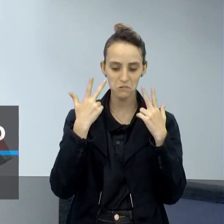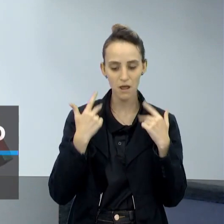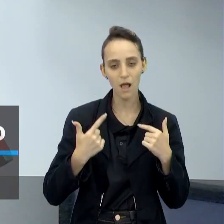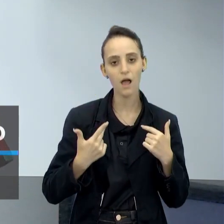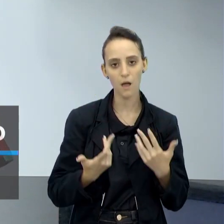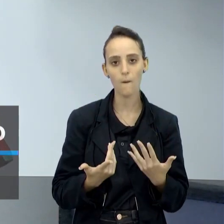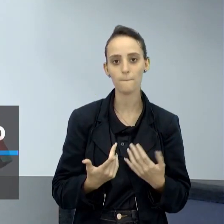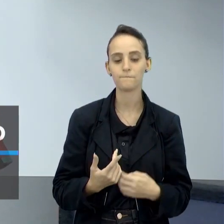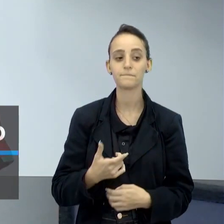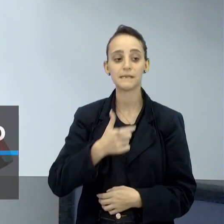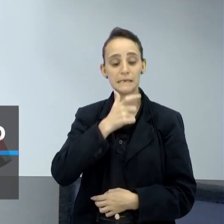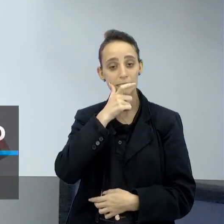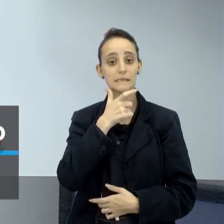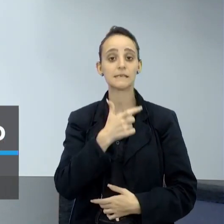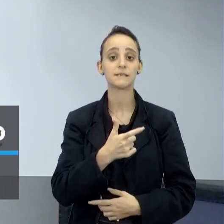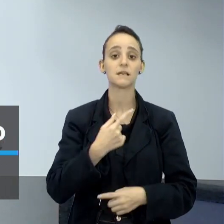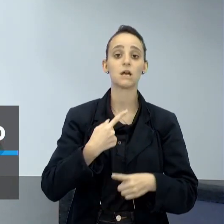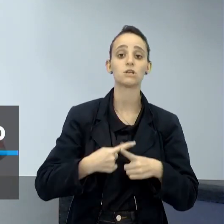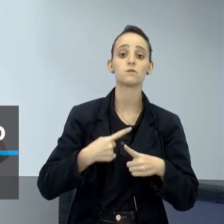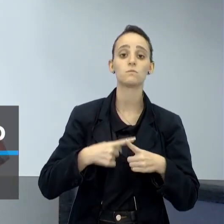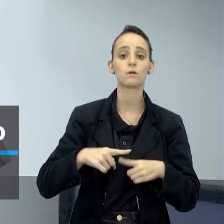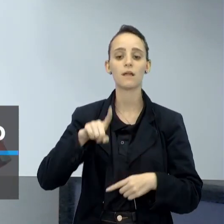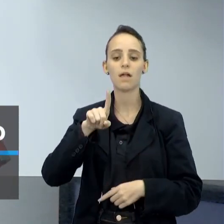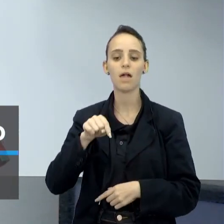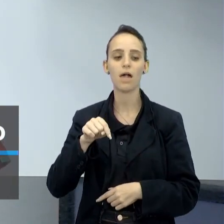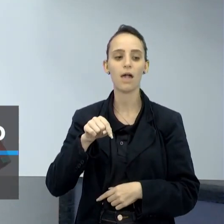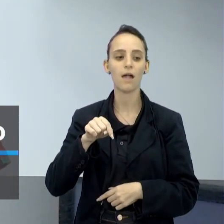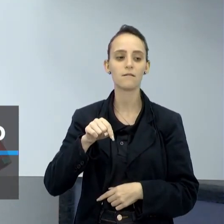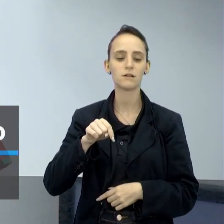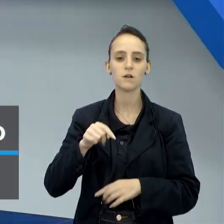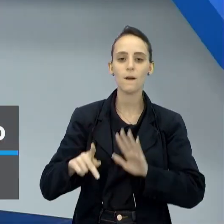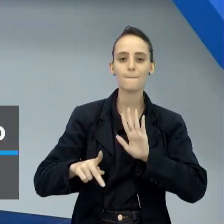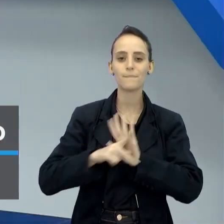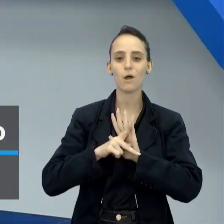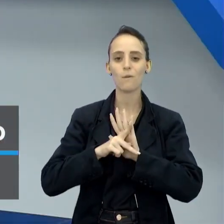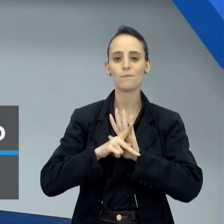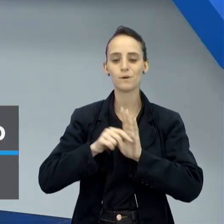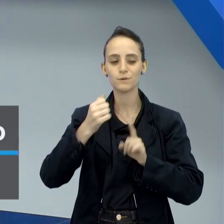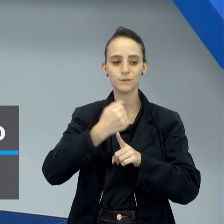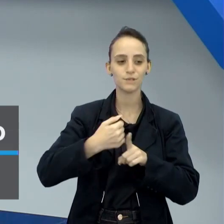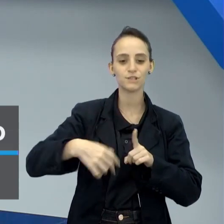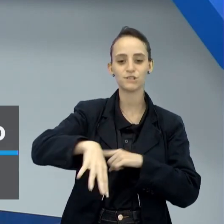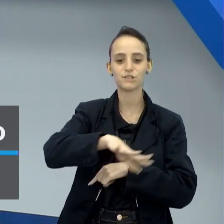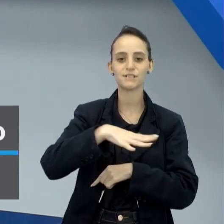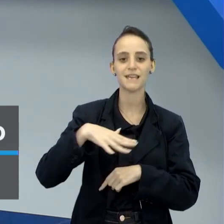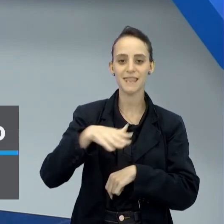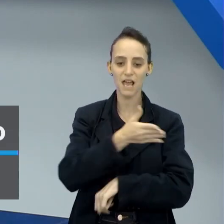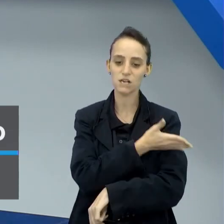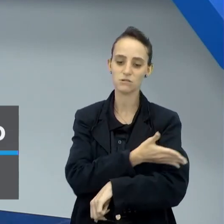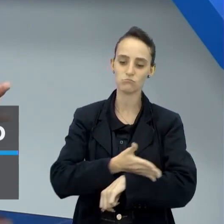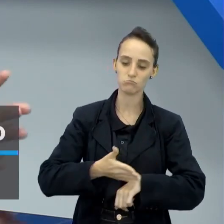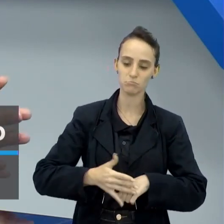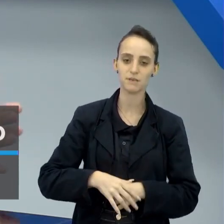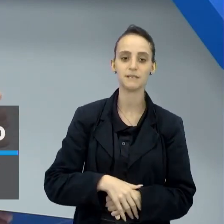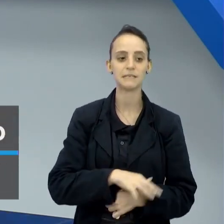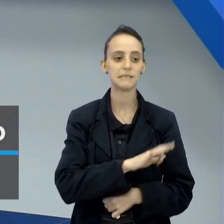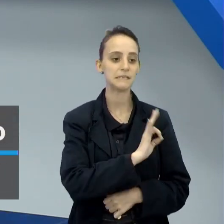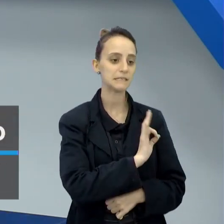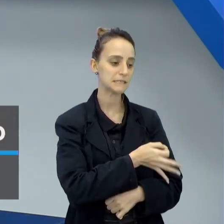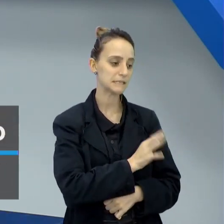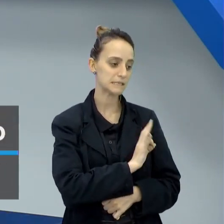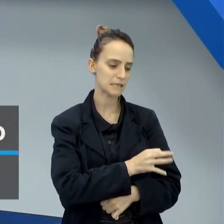interessante e é uma característica única da nossa sociedade, Exato. Nós conversamos com os